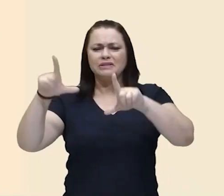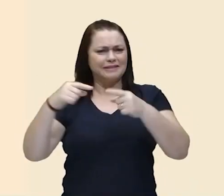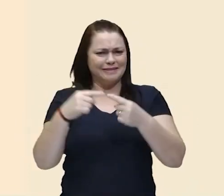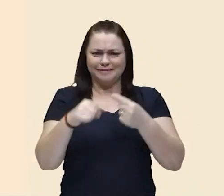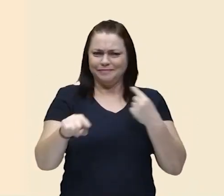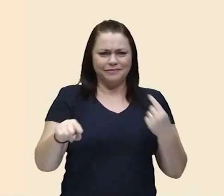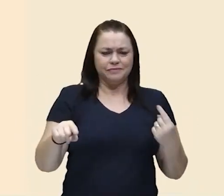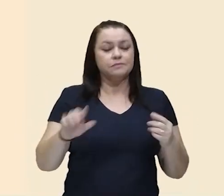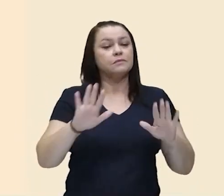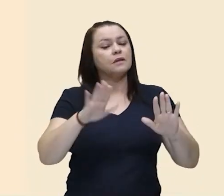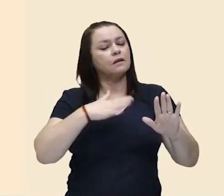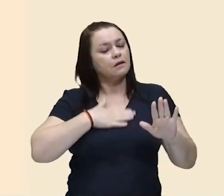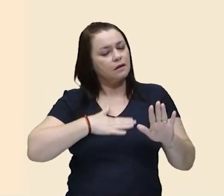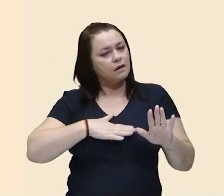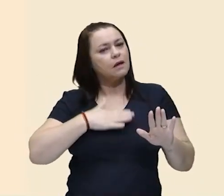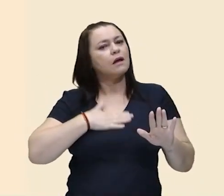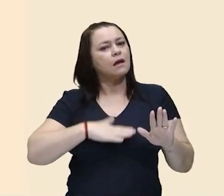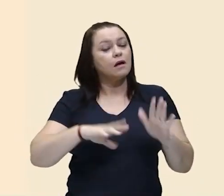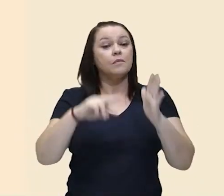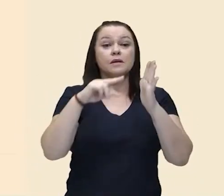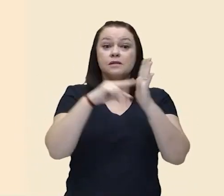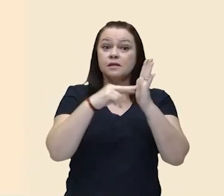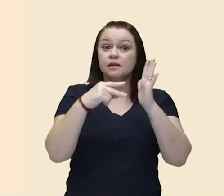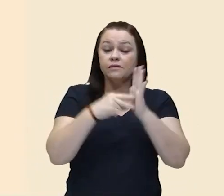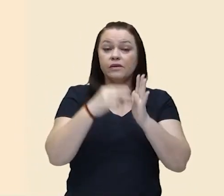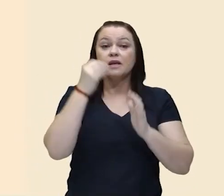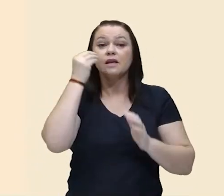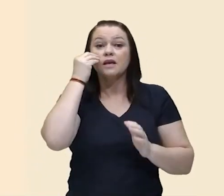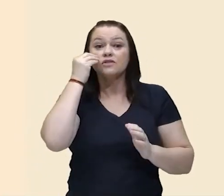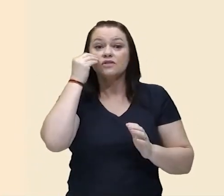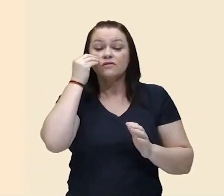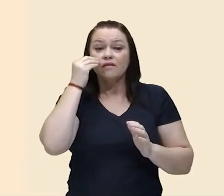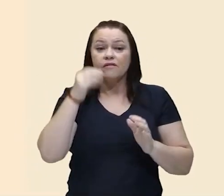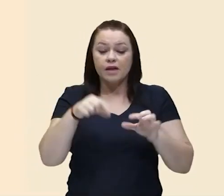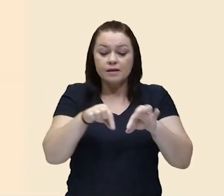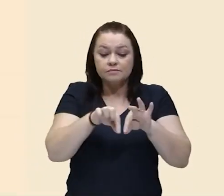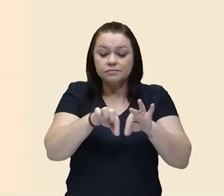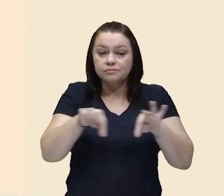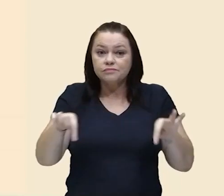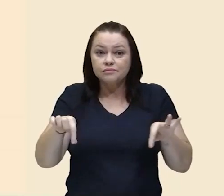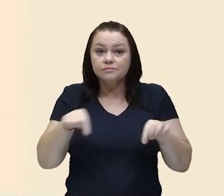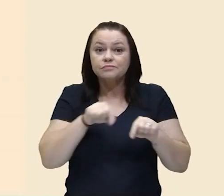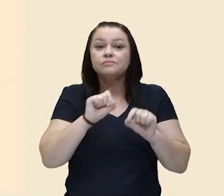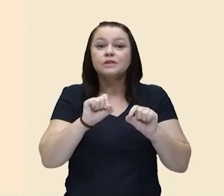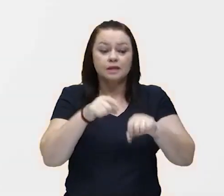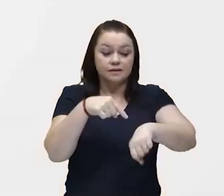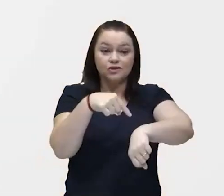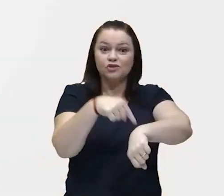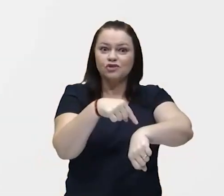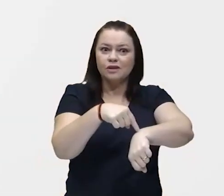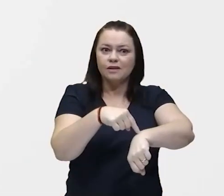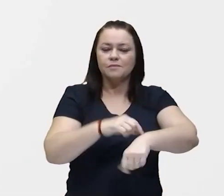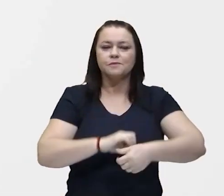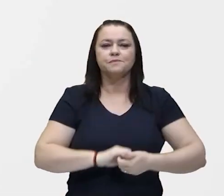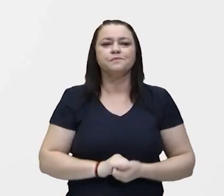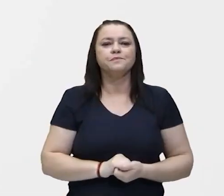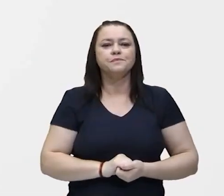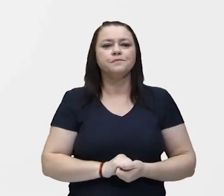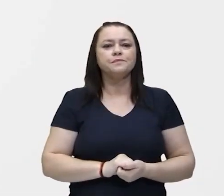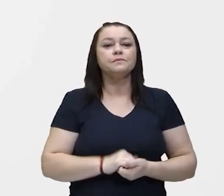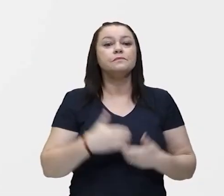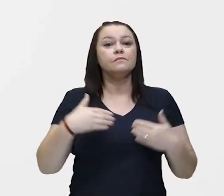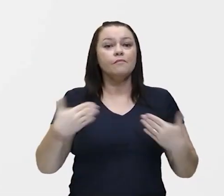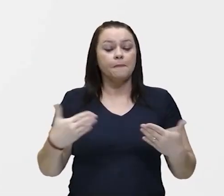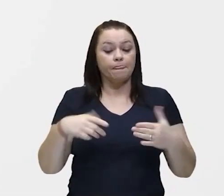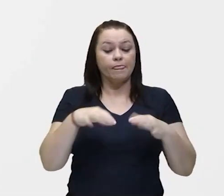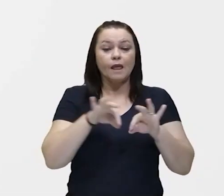relógio? Bom, significa que nós vamos entrar nas unidades de medida de tempo. De olho na tela comigo. Medidas